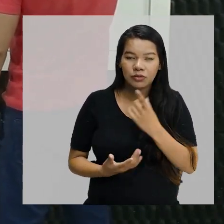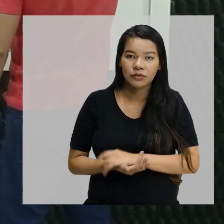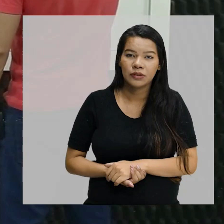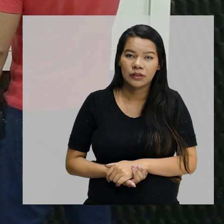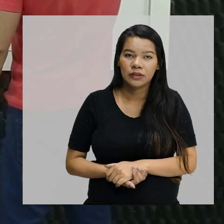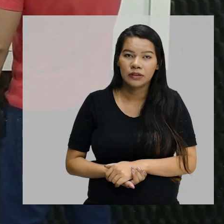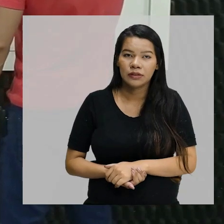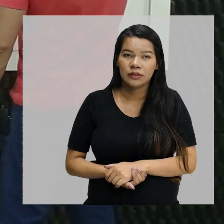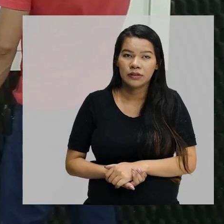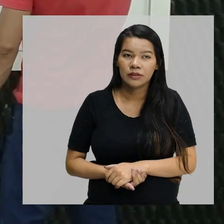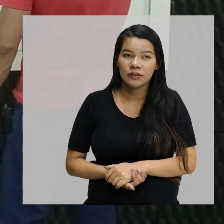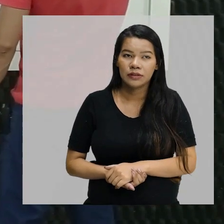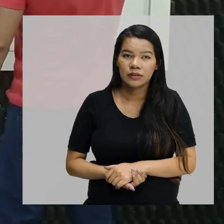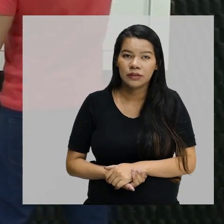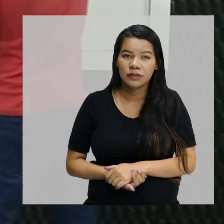certo